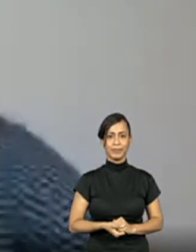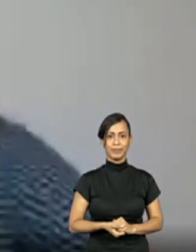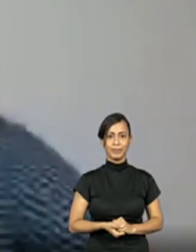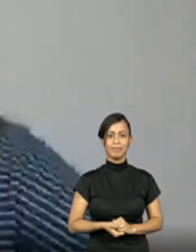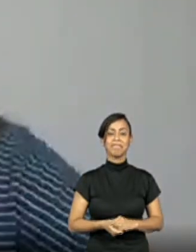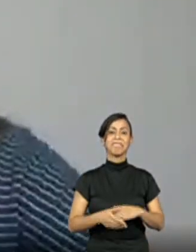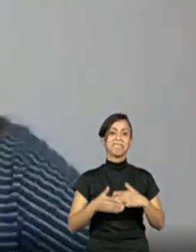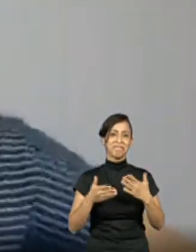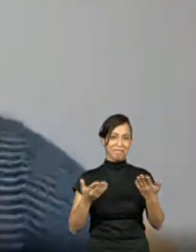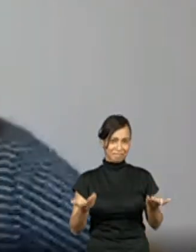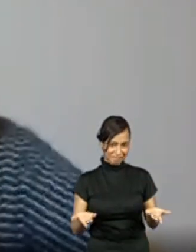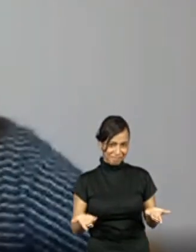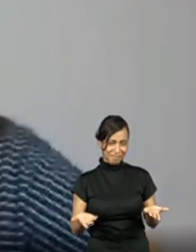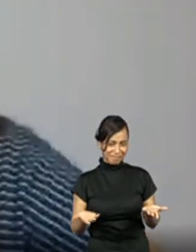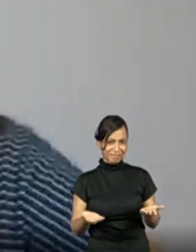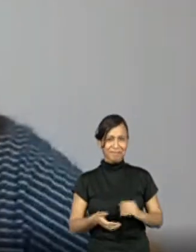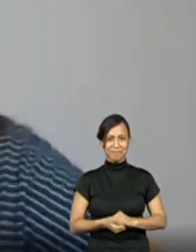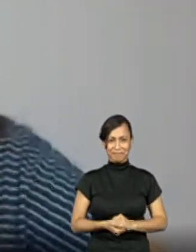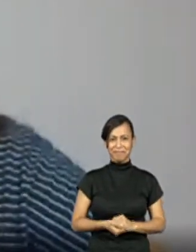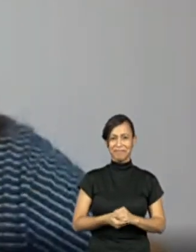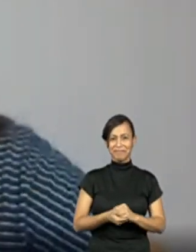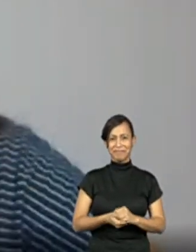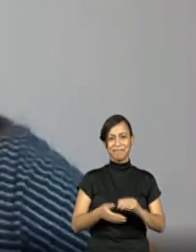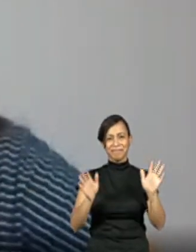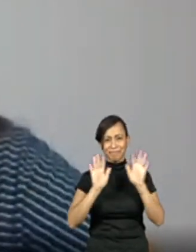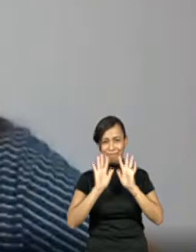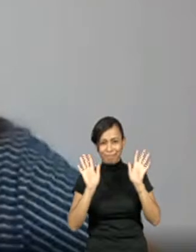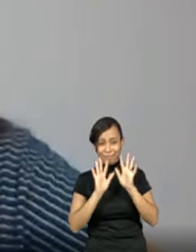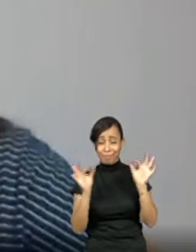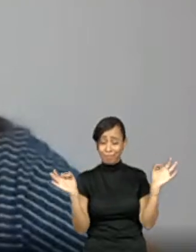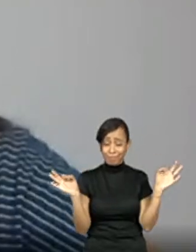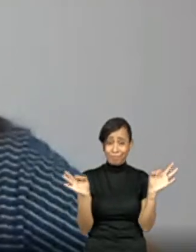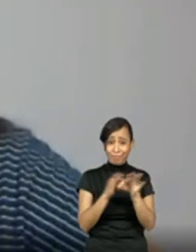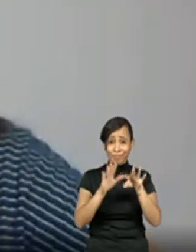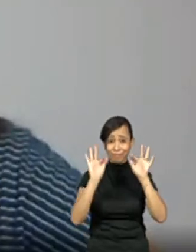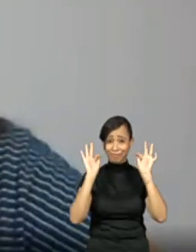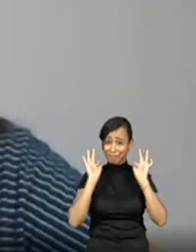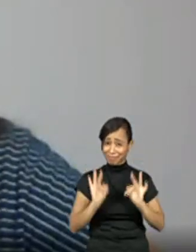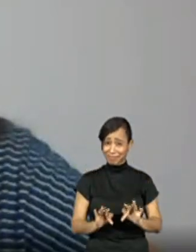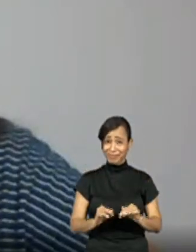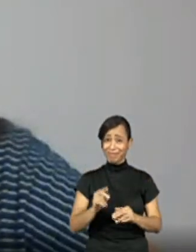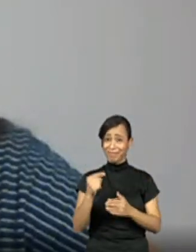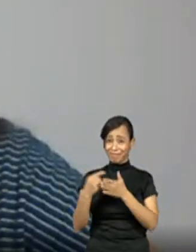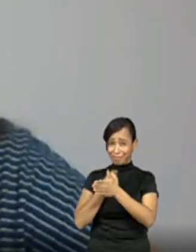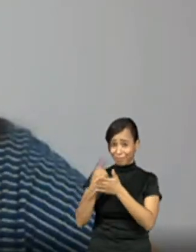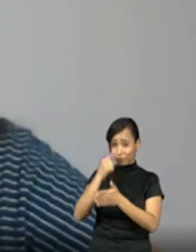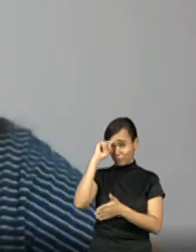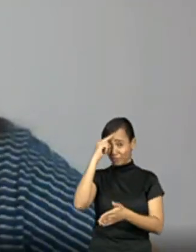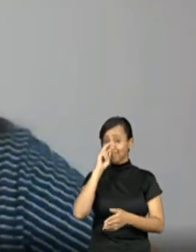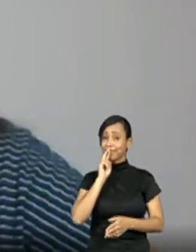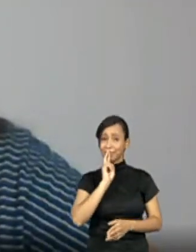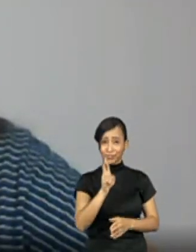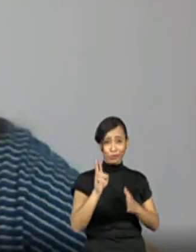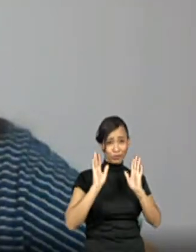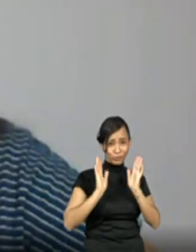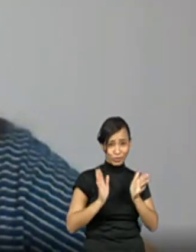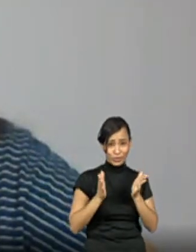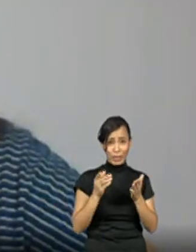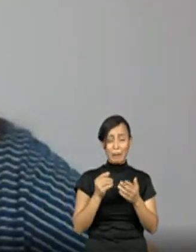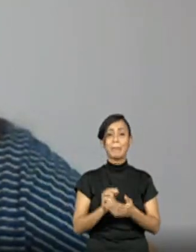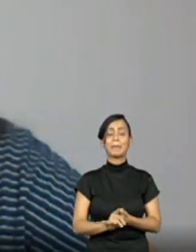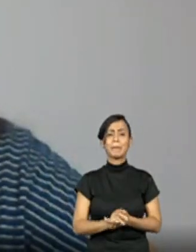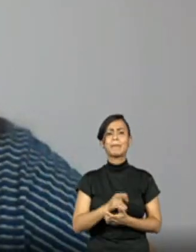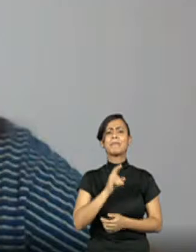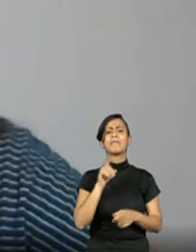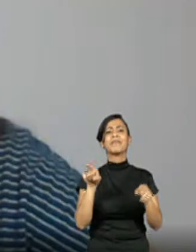Bom, tá. Bom, pessoal, estou encerrando então. Eu respondi todos os questionamentos, tá? Eu espero que vocês